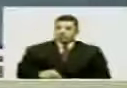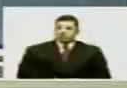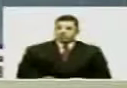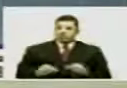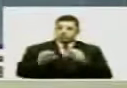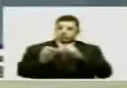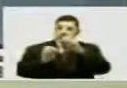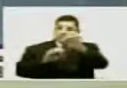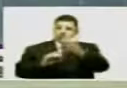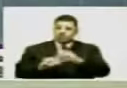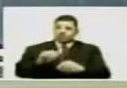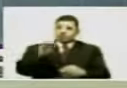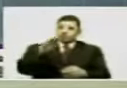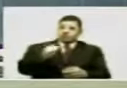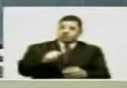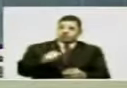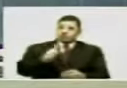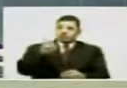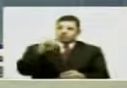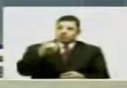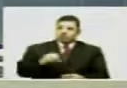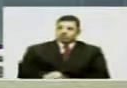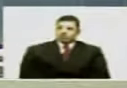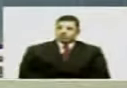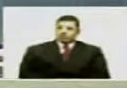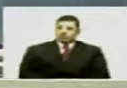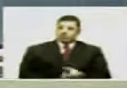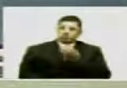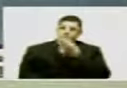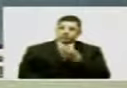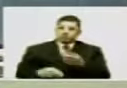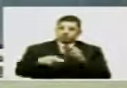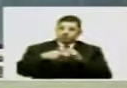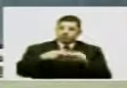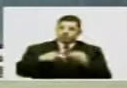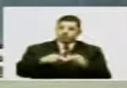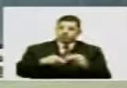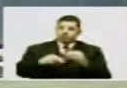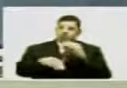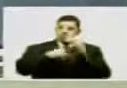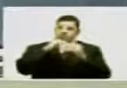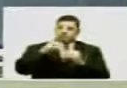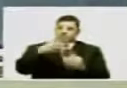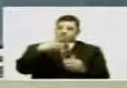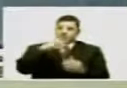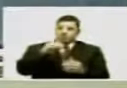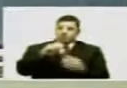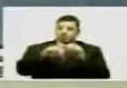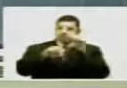reais por quilômetro. O BRT tem um custo de 10. O monotrilho tem um prazo de execução de